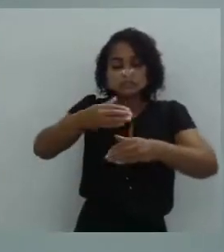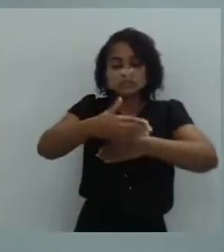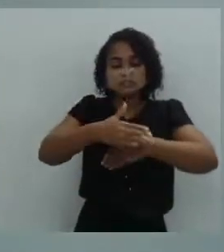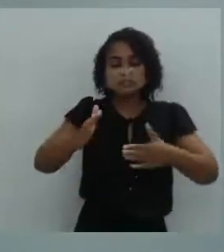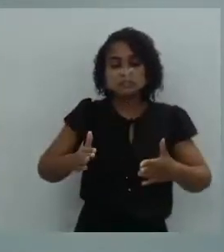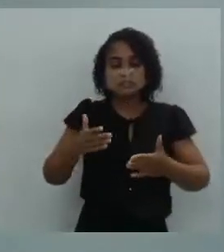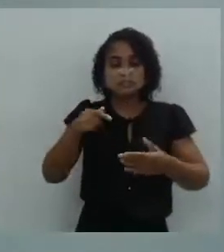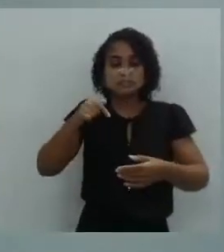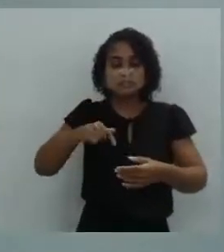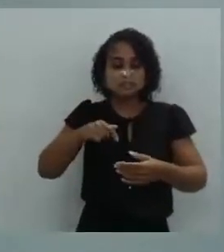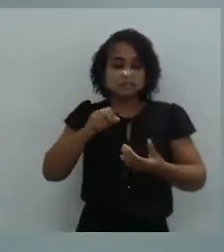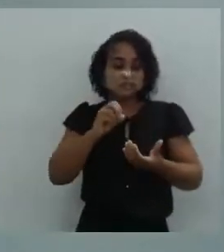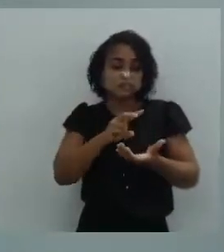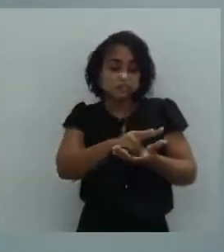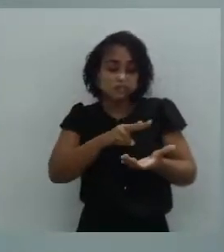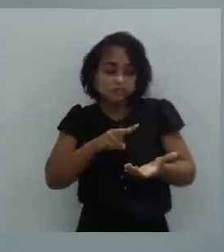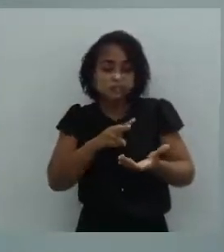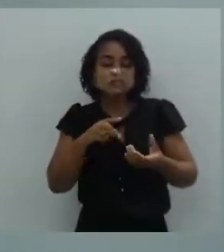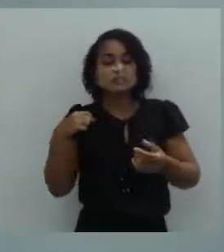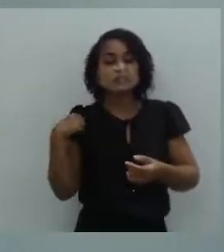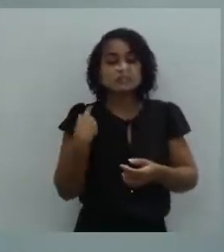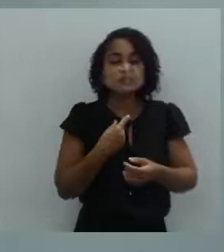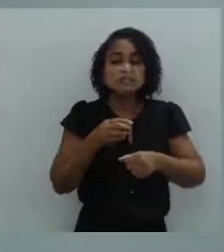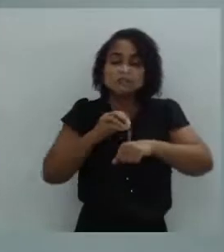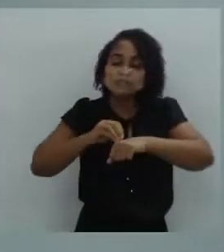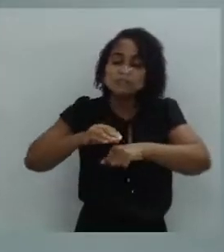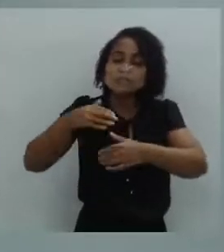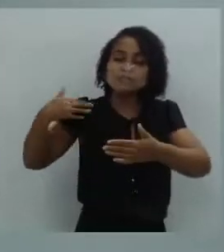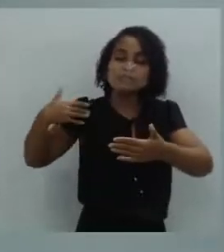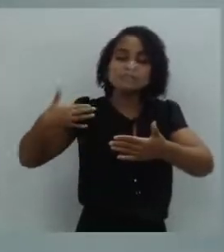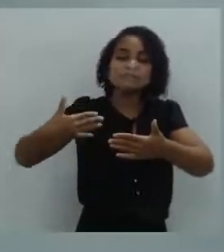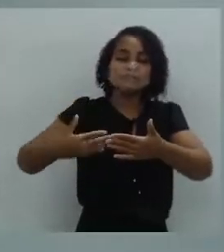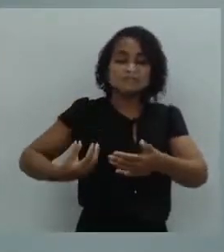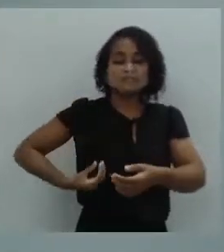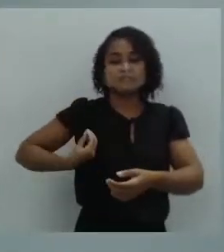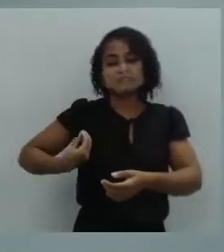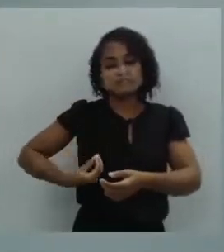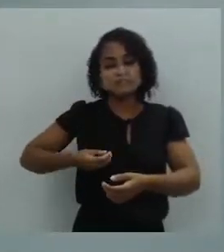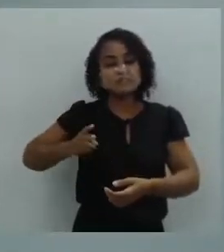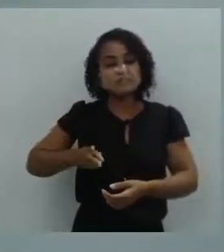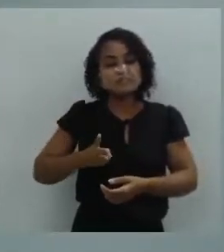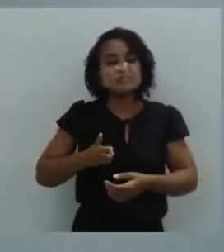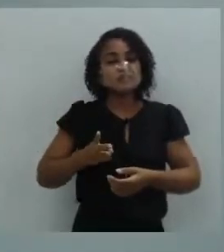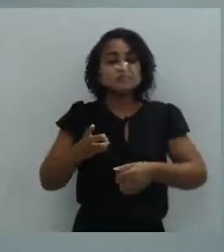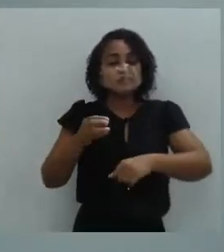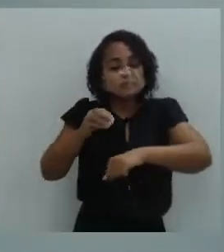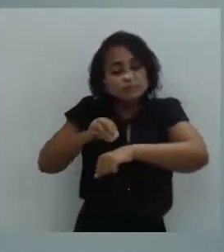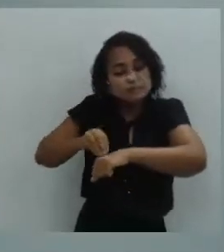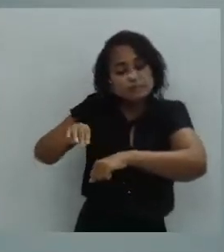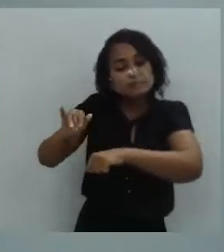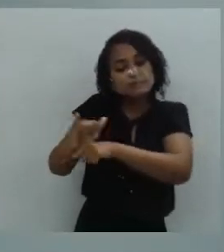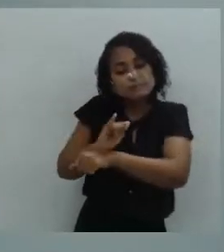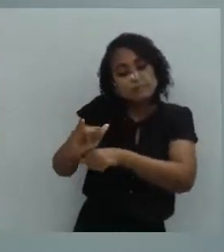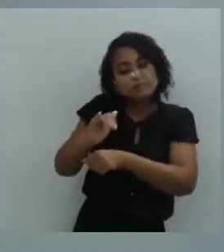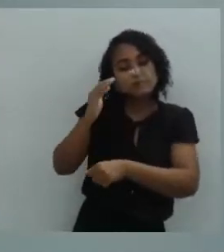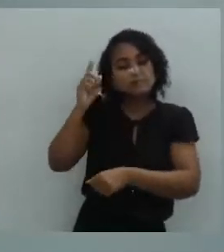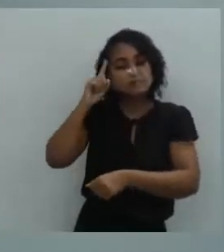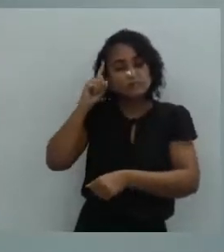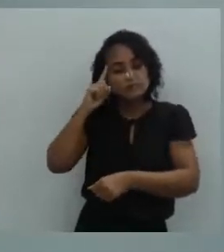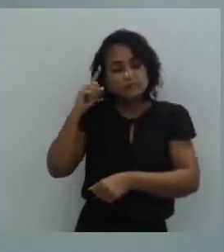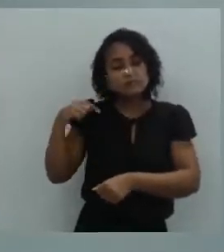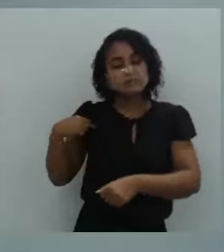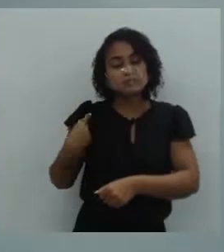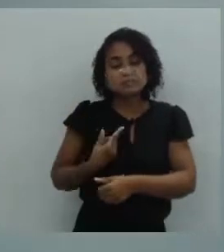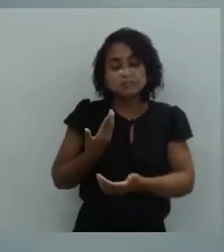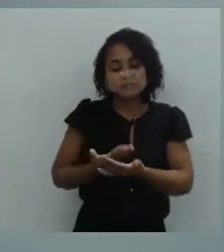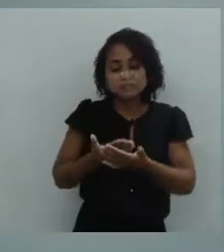aula e aqui no canal da EducaPE, a gente leva para a vida toda. A gente sempre está pondo em prática, porque os estudos, a gente